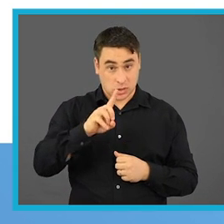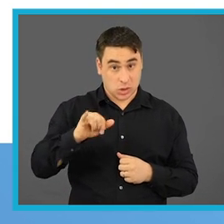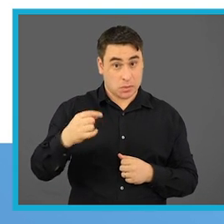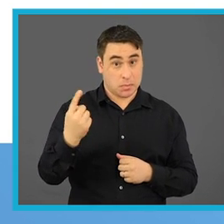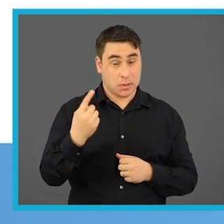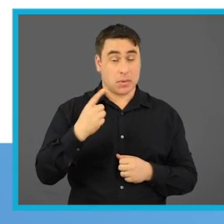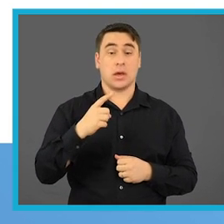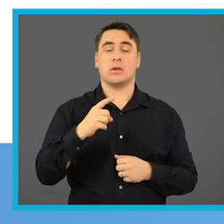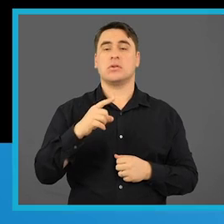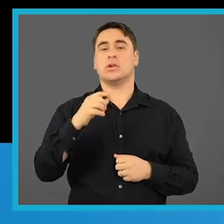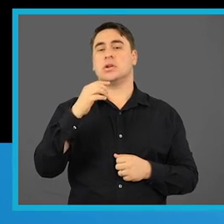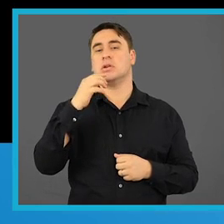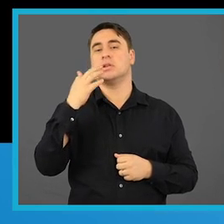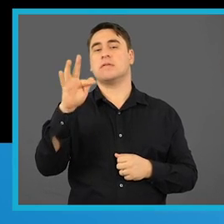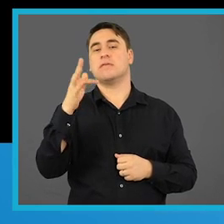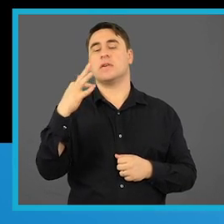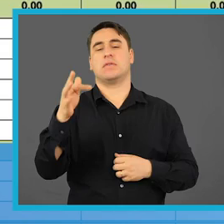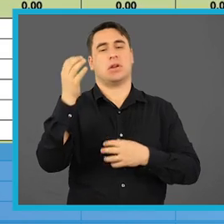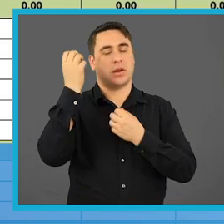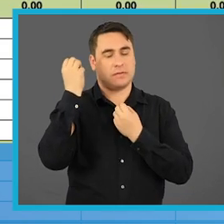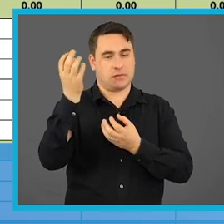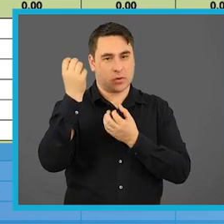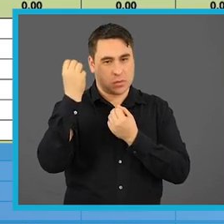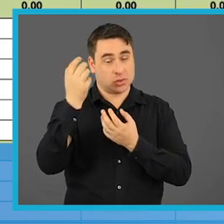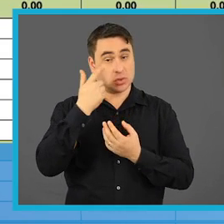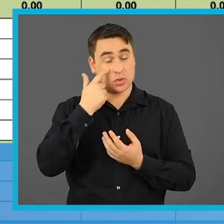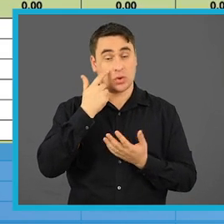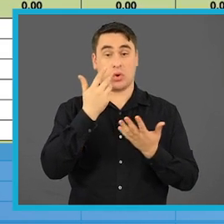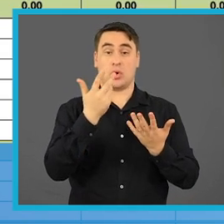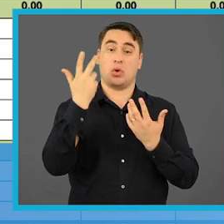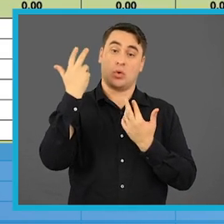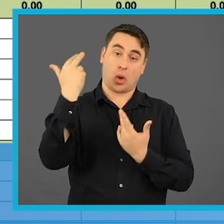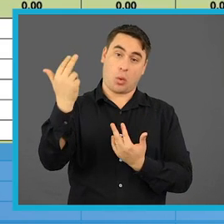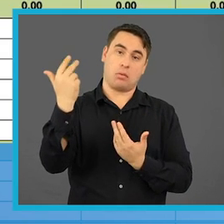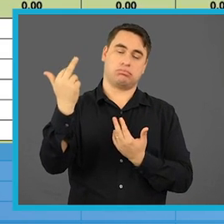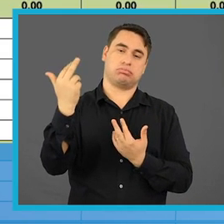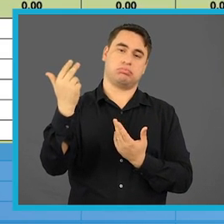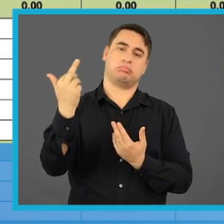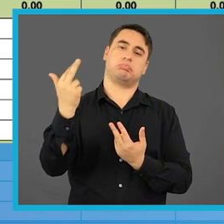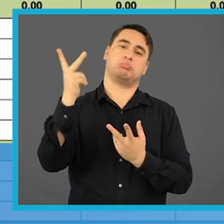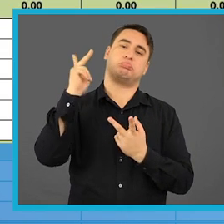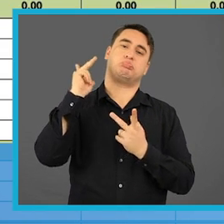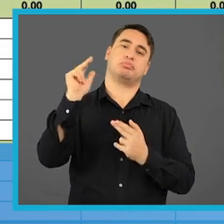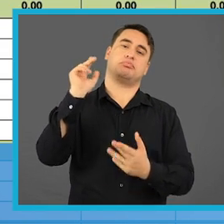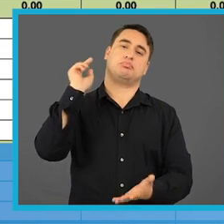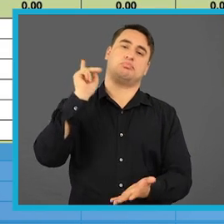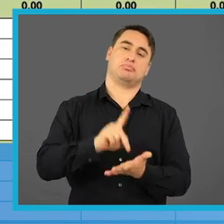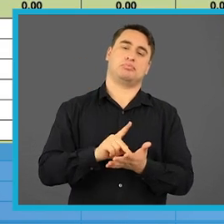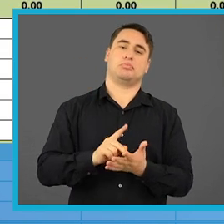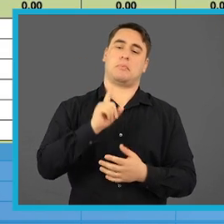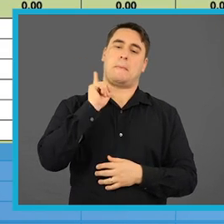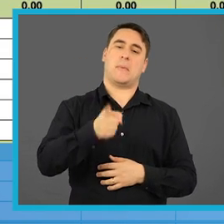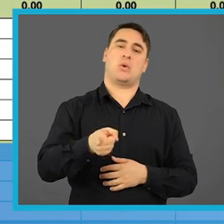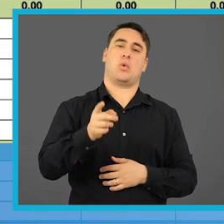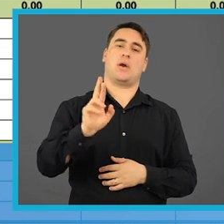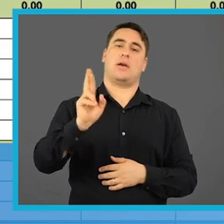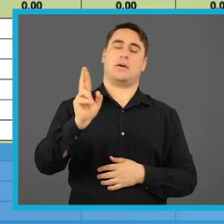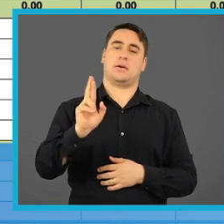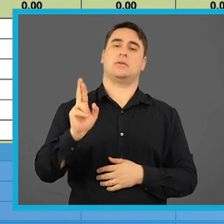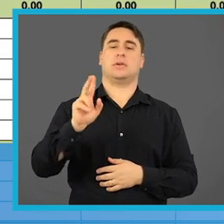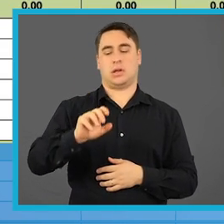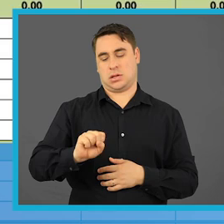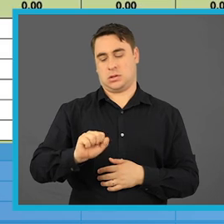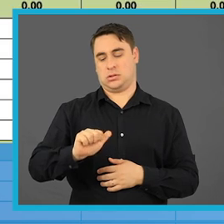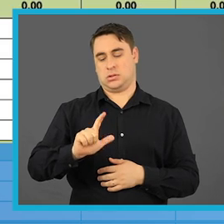no dia 1º de fevereiro? Vamos ter as informações aqui, né, de exatamente R$1.000, que